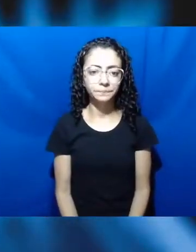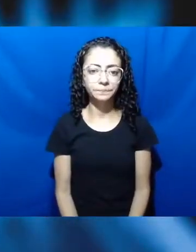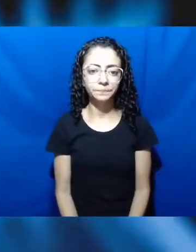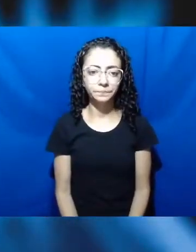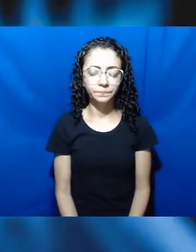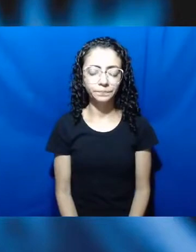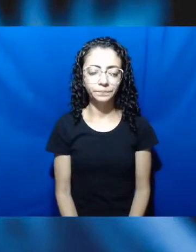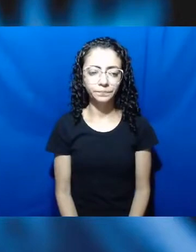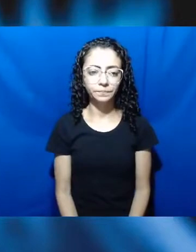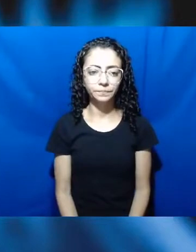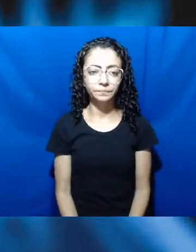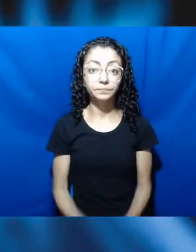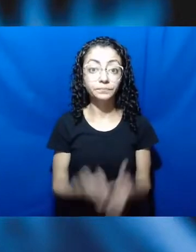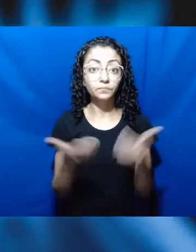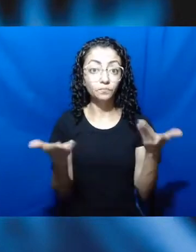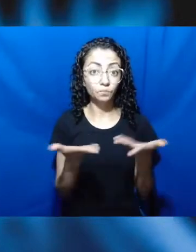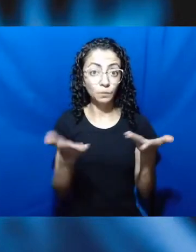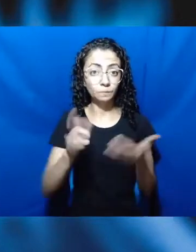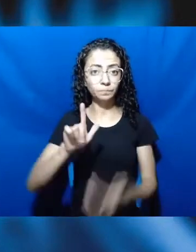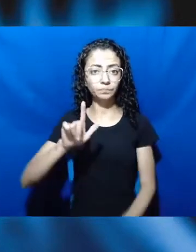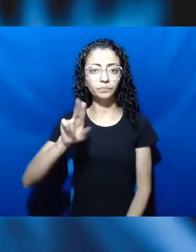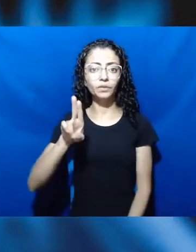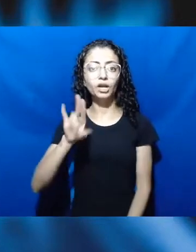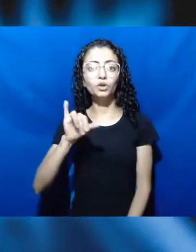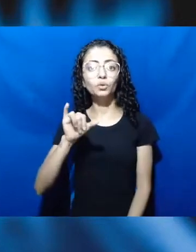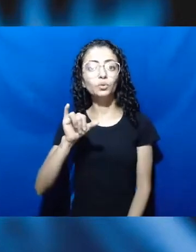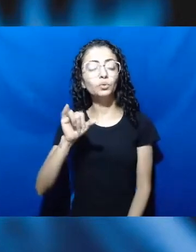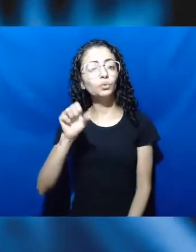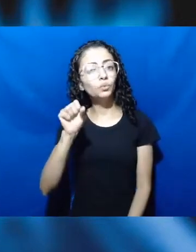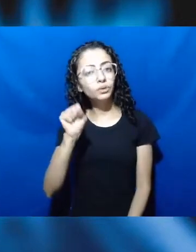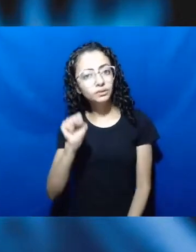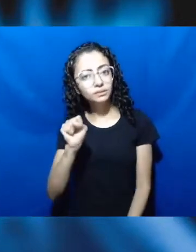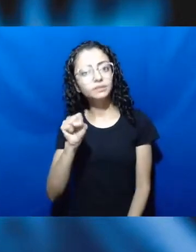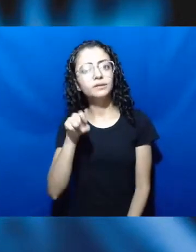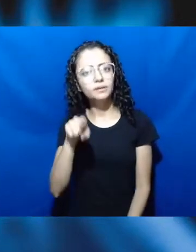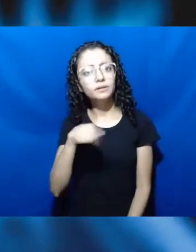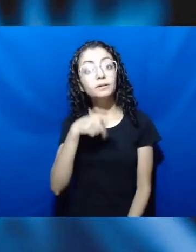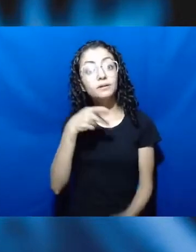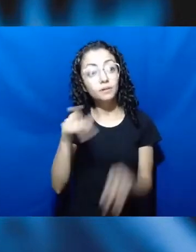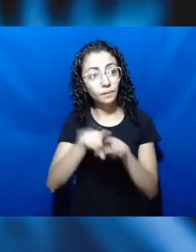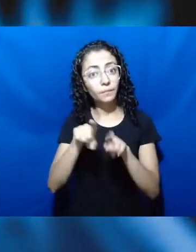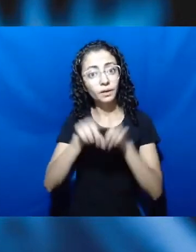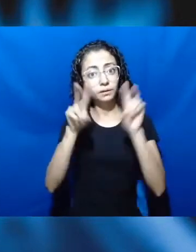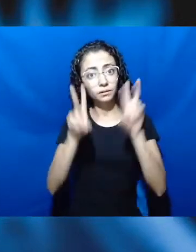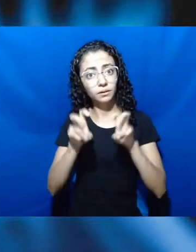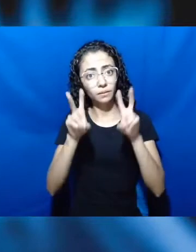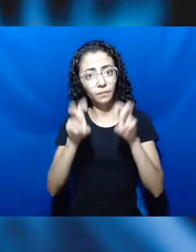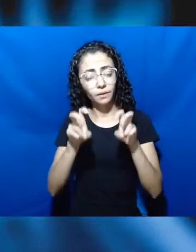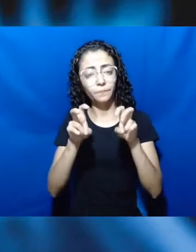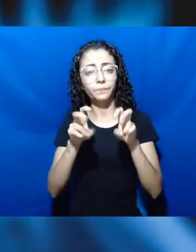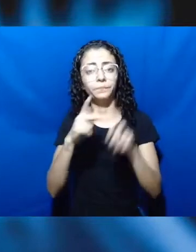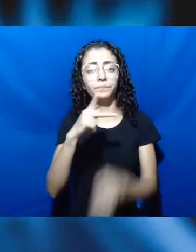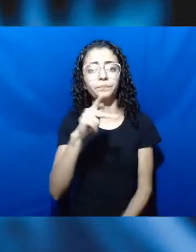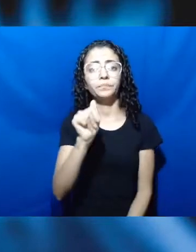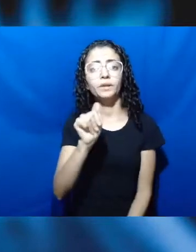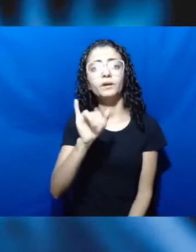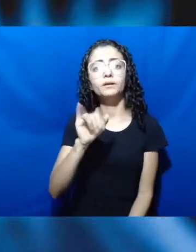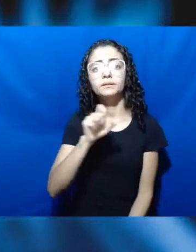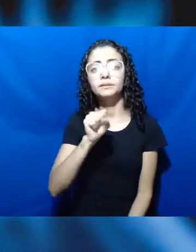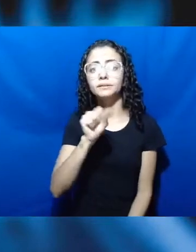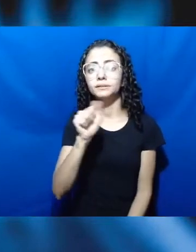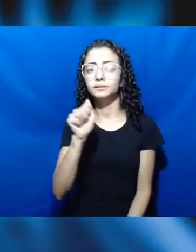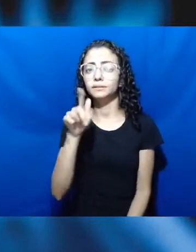Agora vem o Luiz Alfonso, que também fala da paisagem, a linha do horizonte, um artista